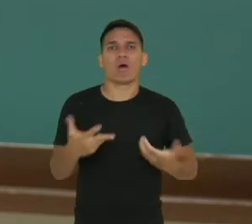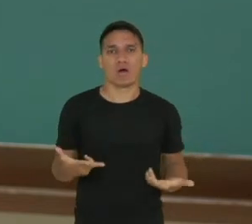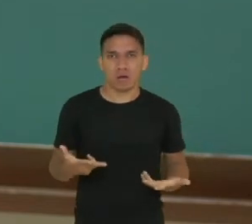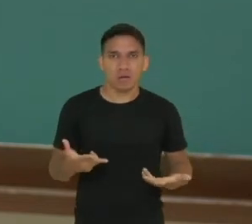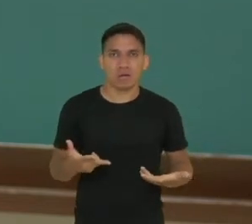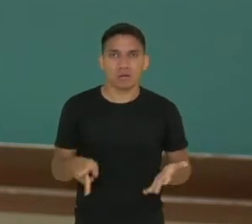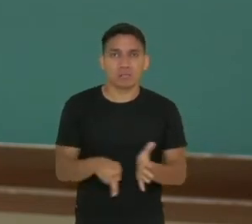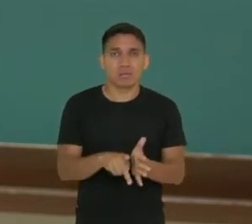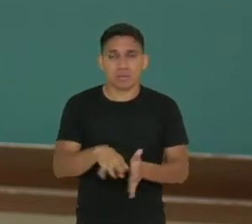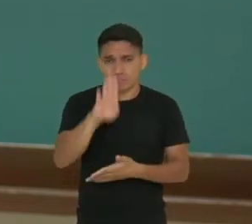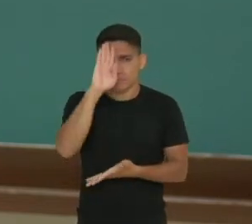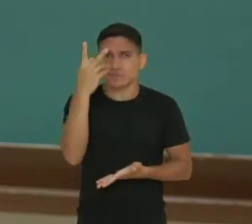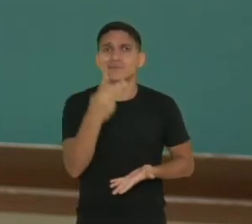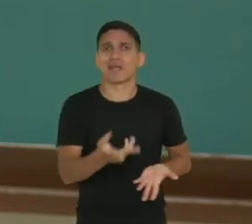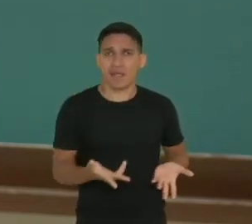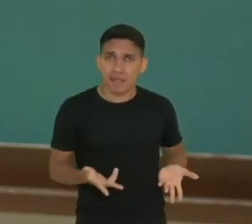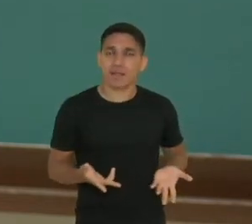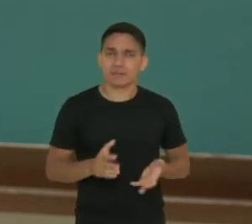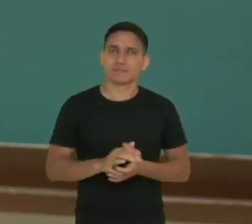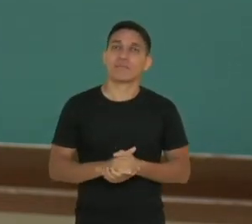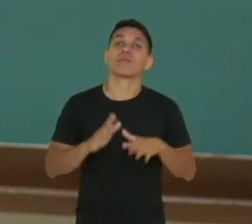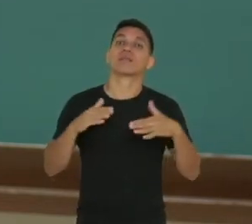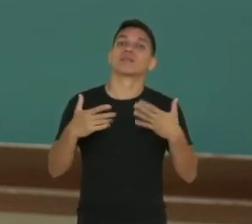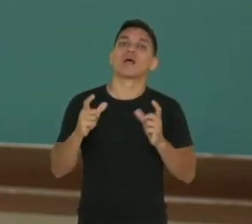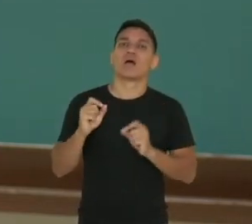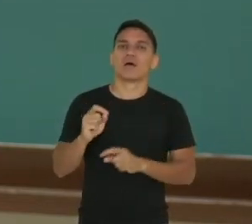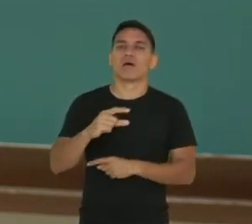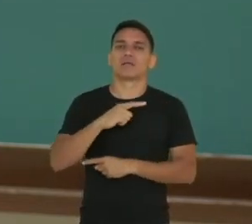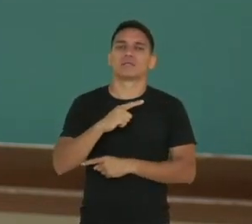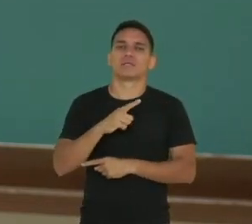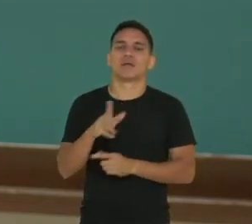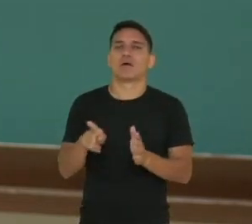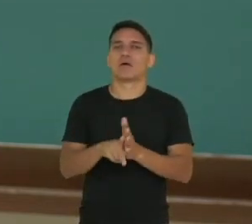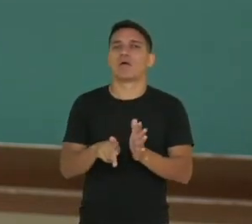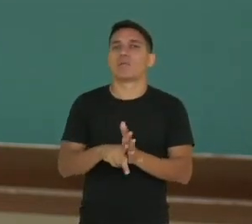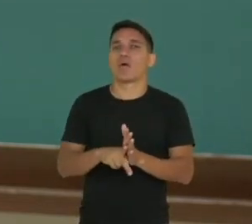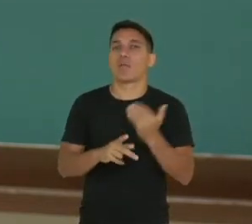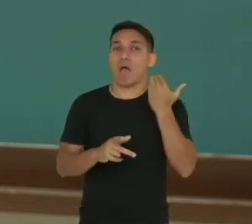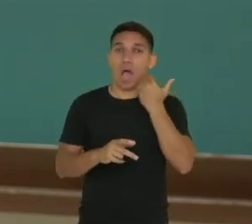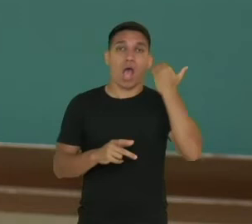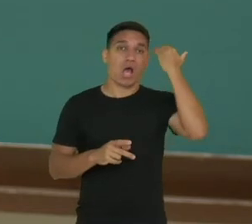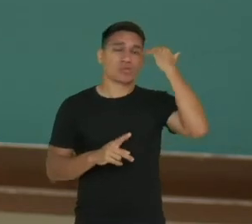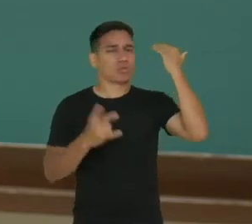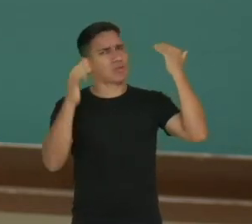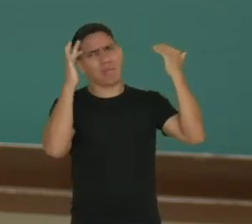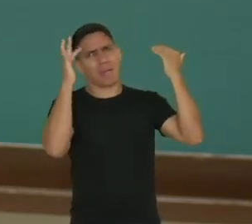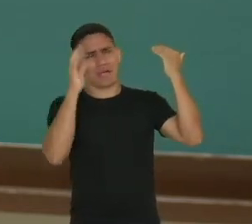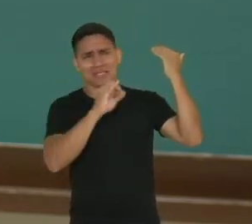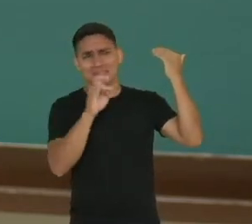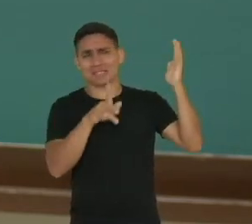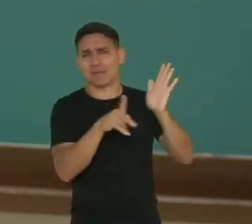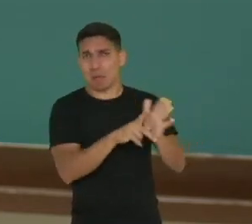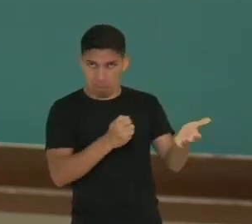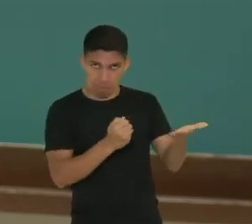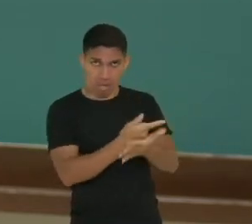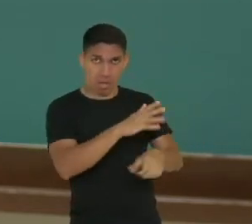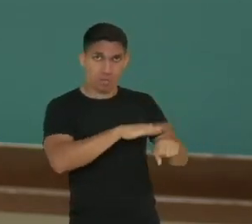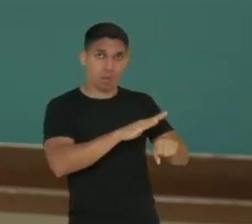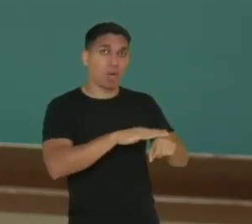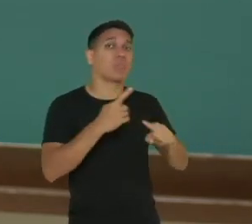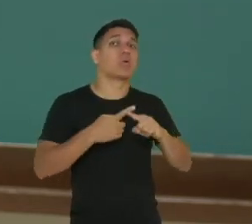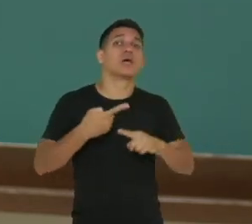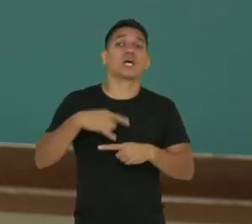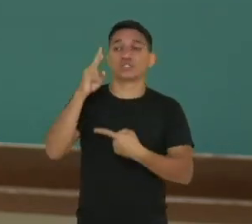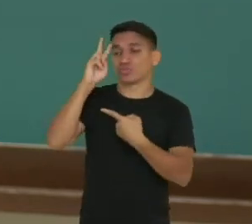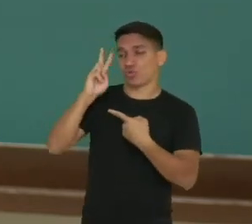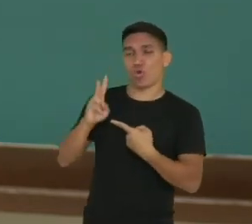Do menino principalmente, né? A parte ali do adulto a gente não imagina exatamente se ele pagou ou não, porque a história não